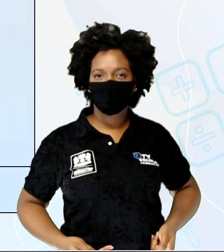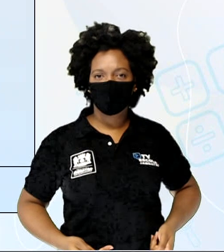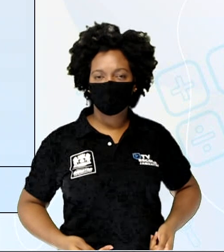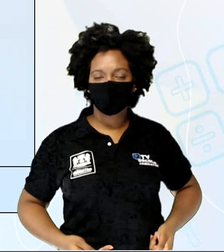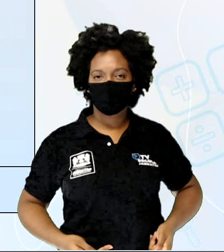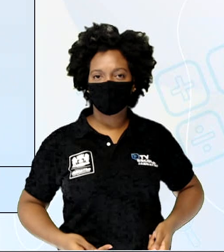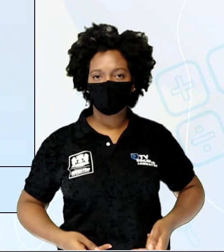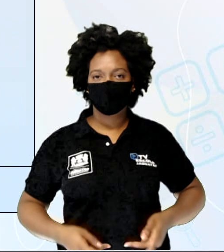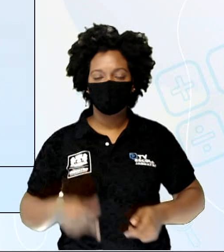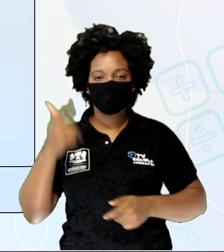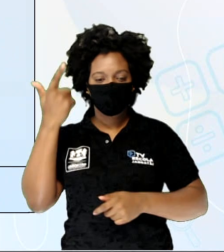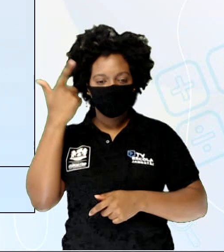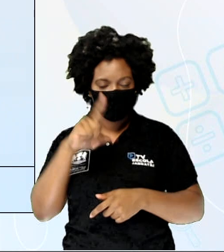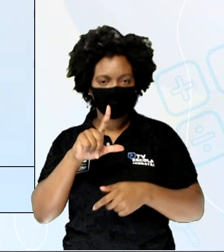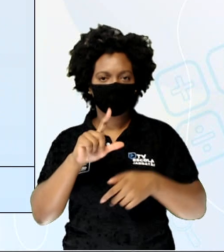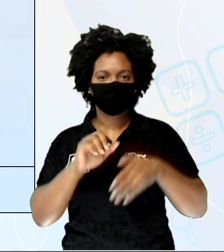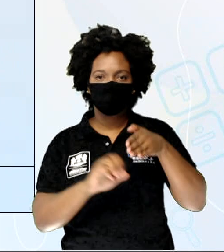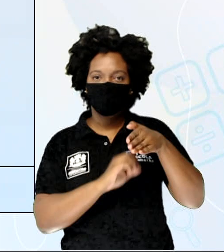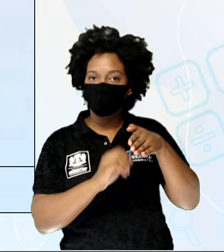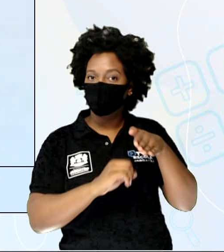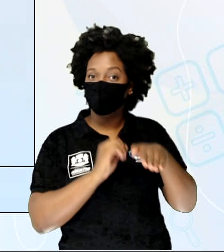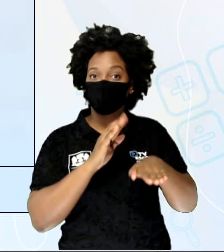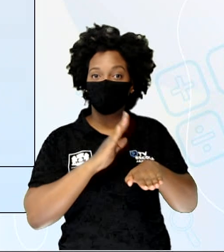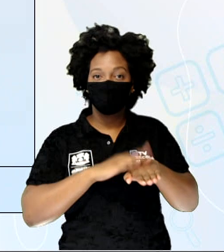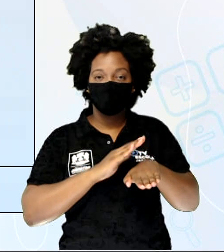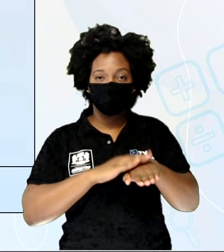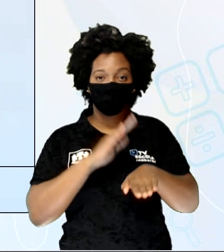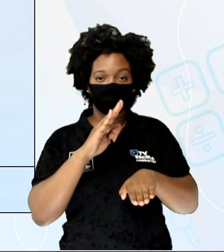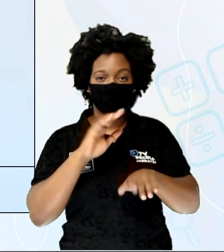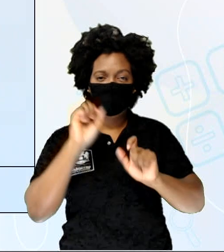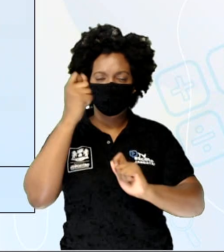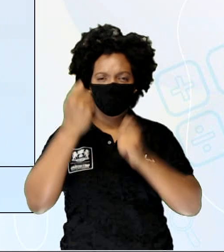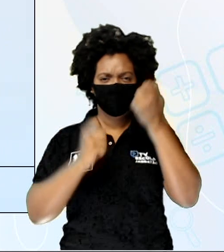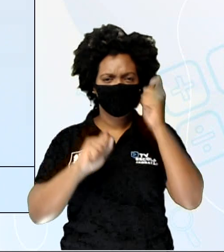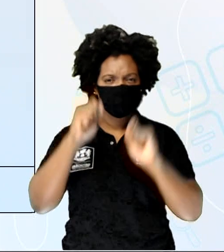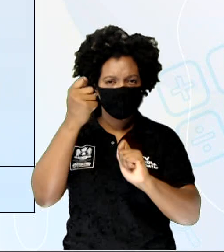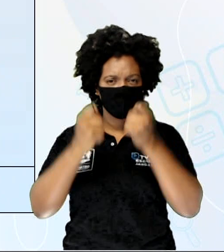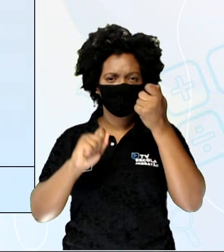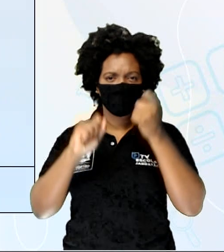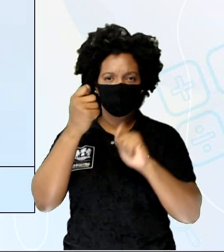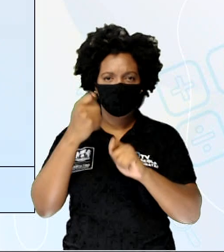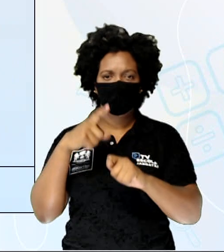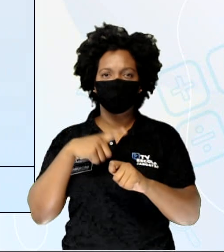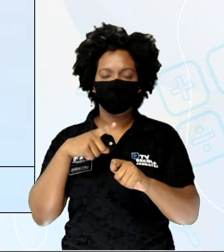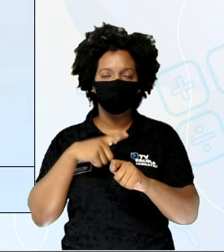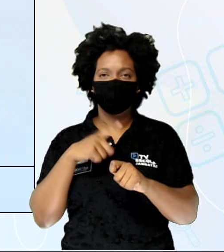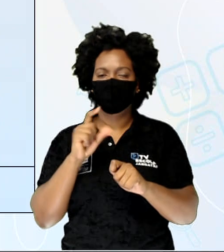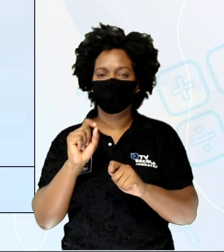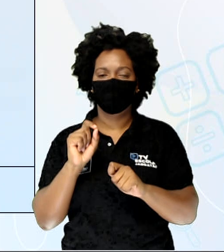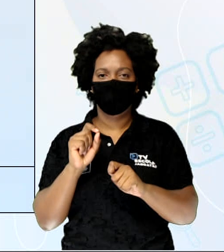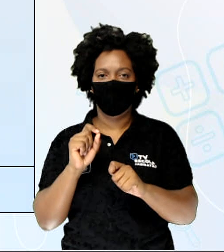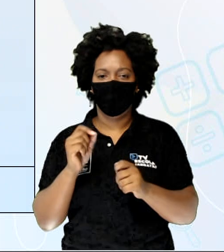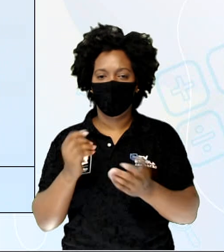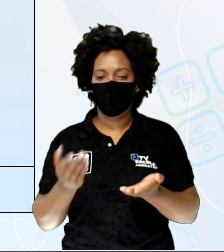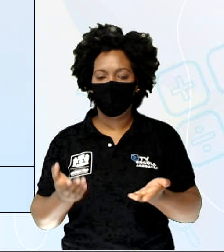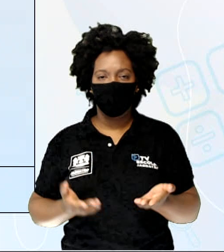são industrializados, muito industrializados. Lá existe o pleno emprego.